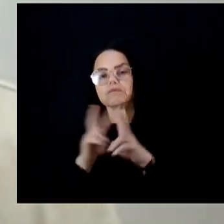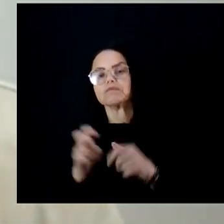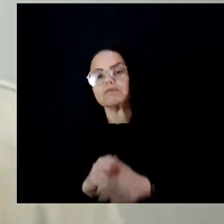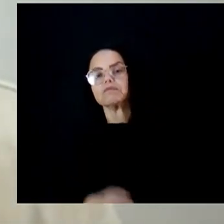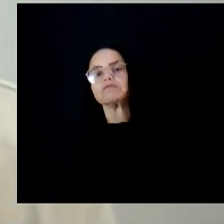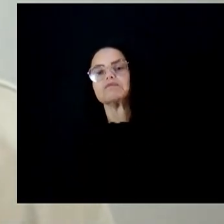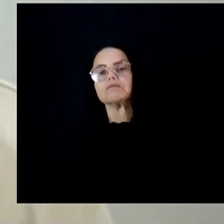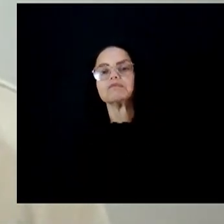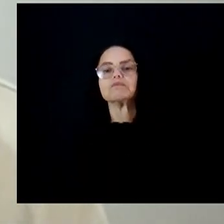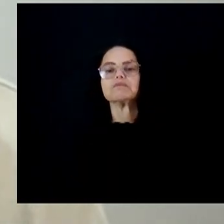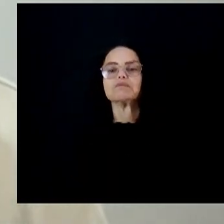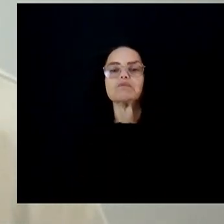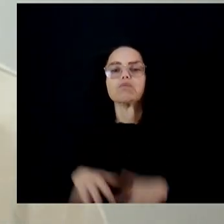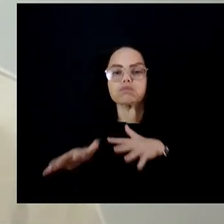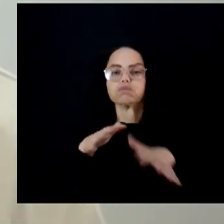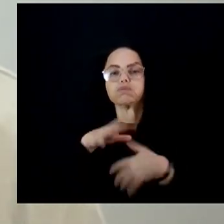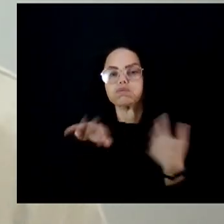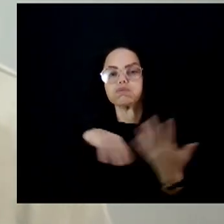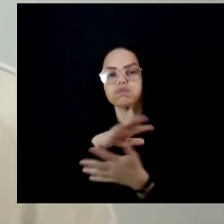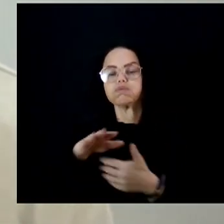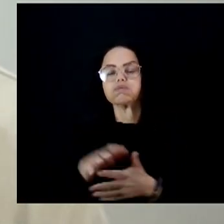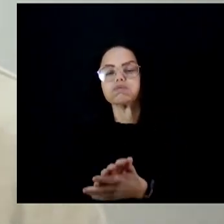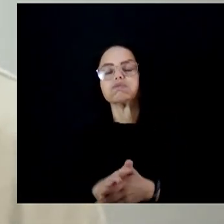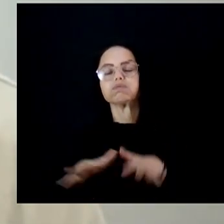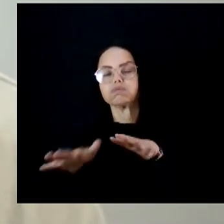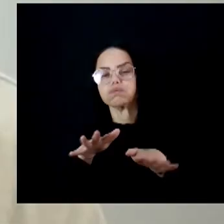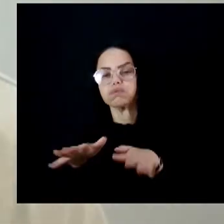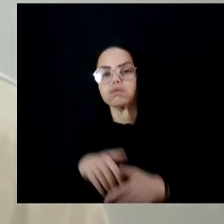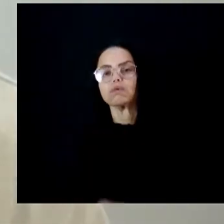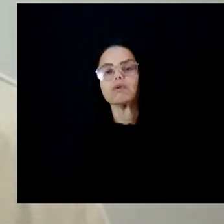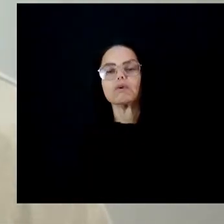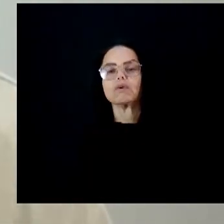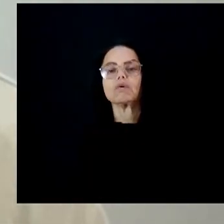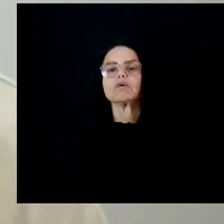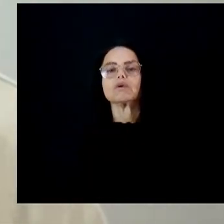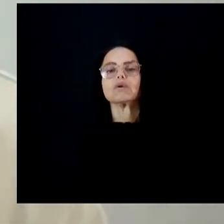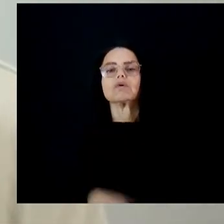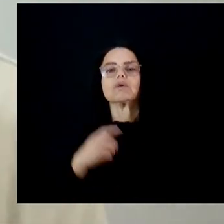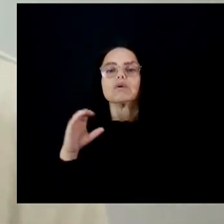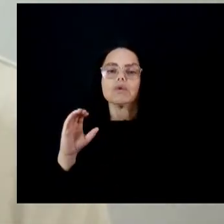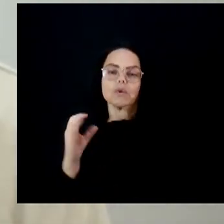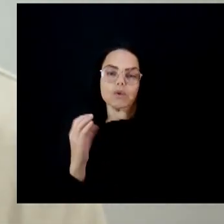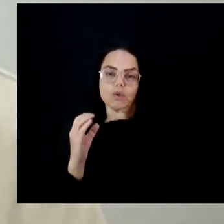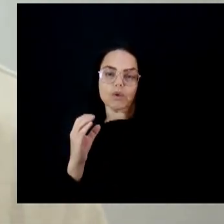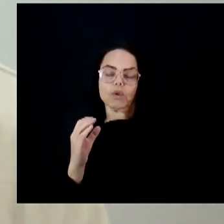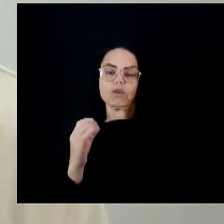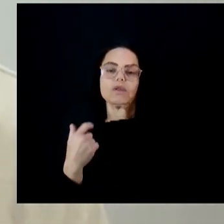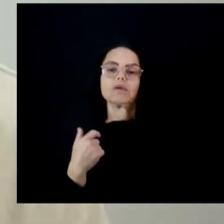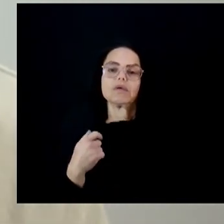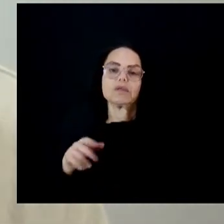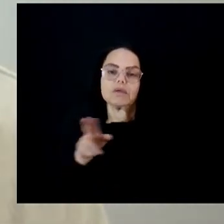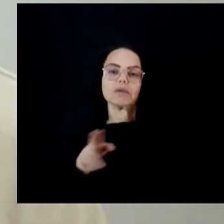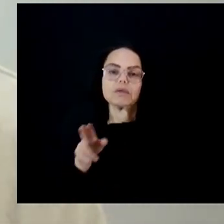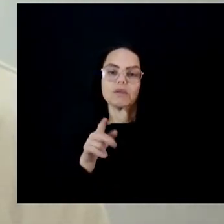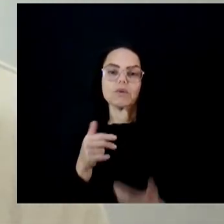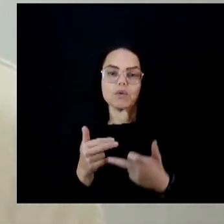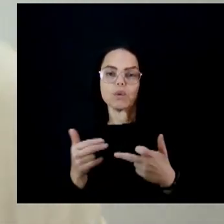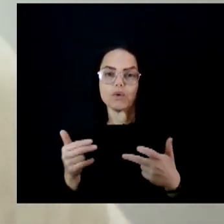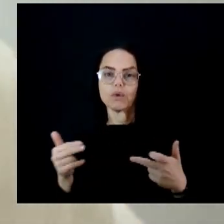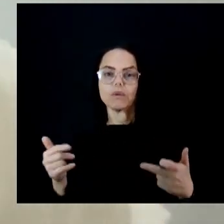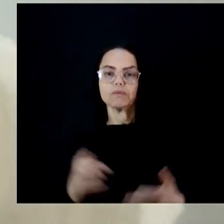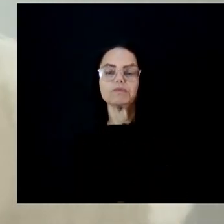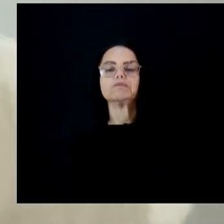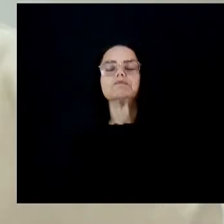assim, mas tem a parte de terremotos como ciência, né? Então você pode usar terremotos para muitas coisas. Além